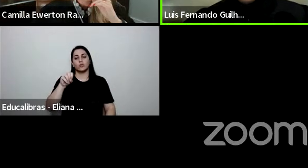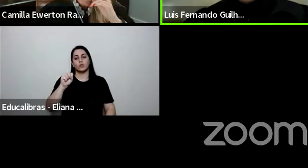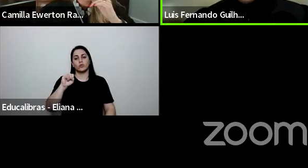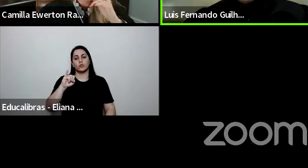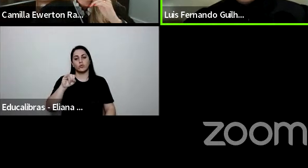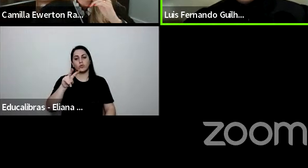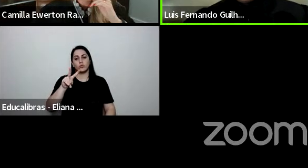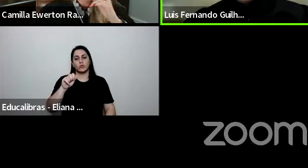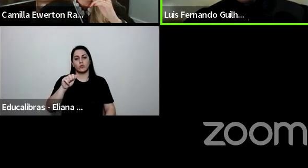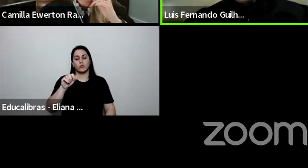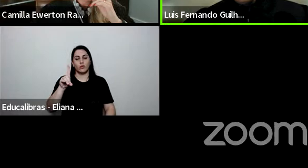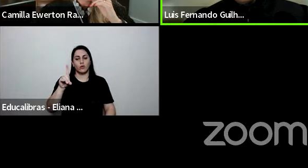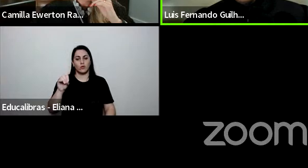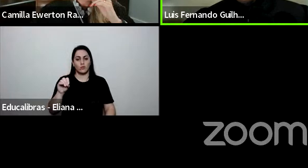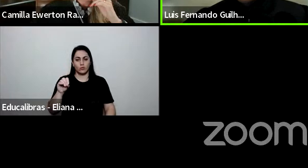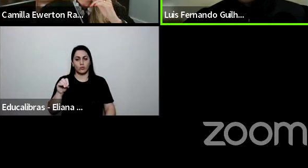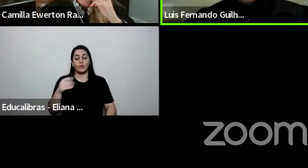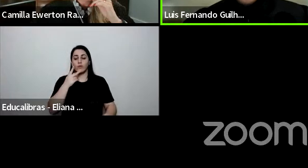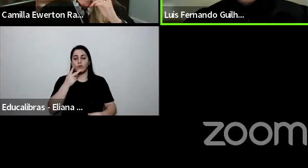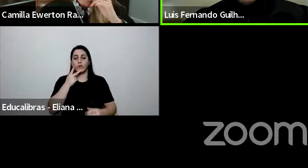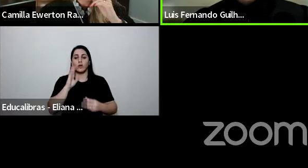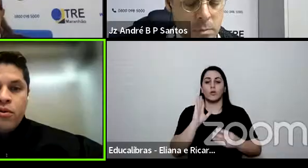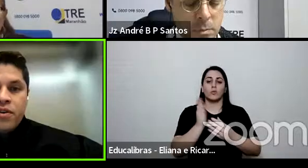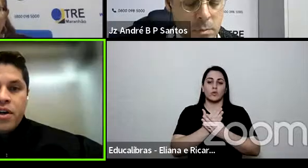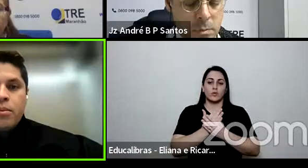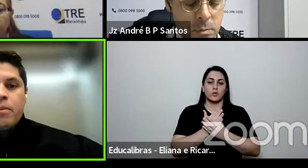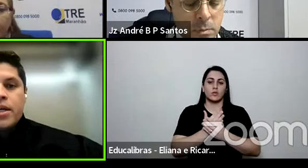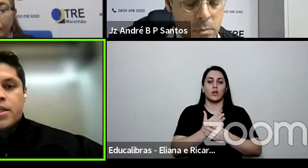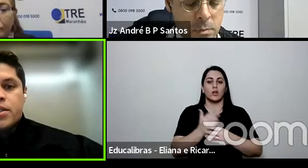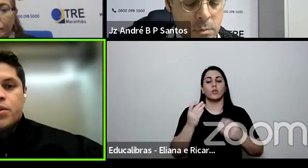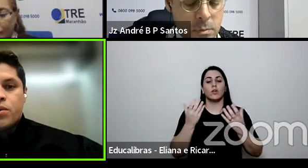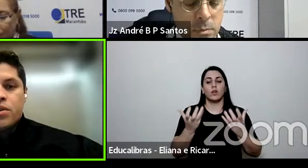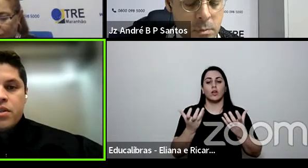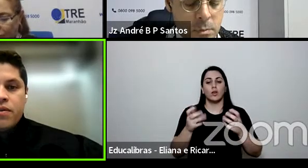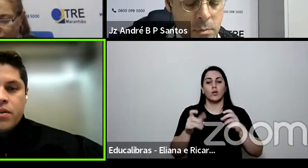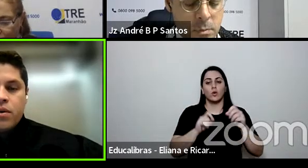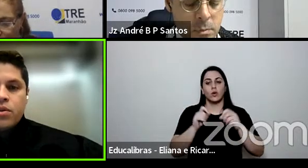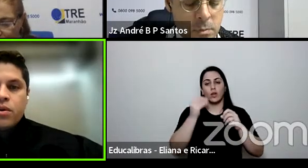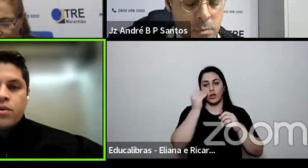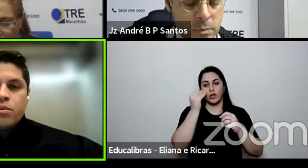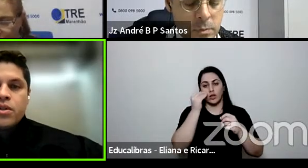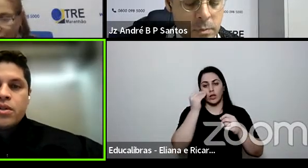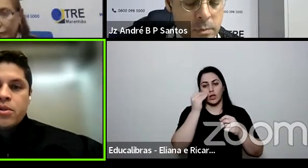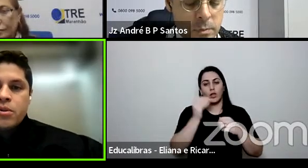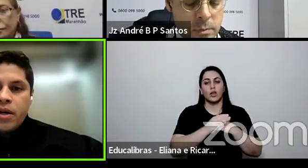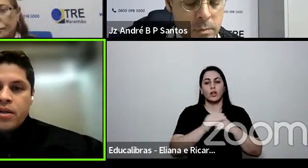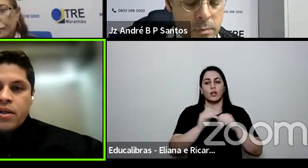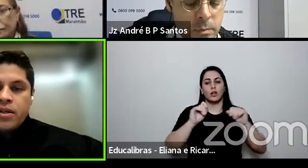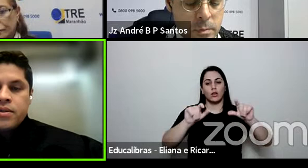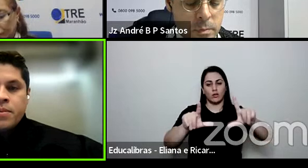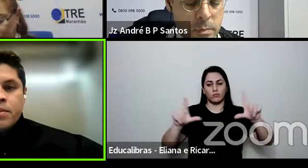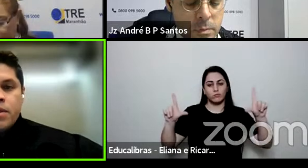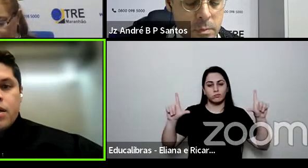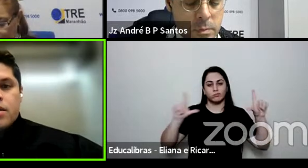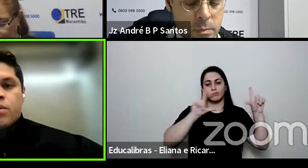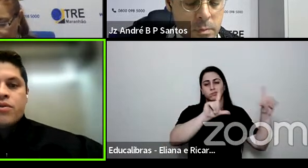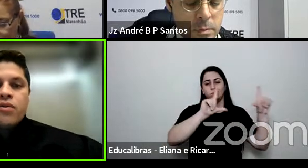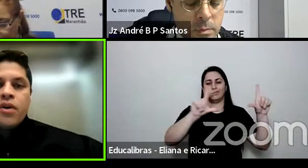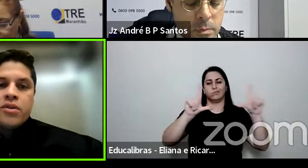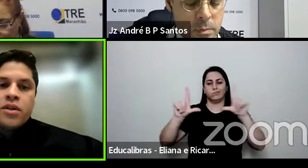recorrido segundo alegado na inicial recorrido busca-se promover mediante o uso de diversos Outdoor no município de Imperatriz